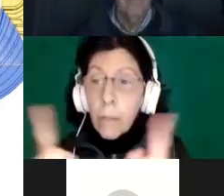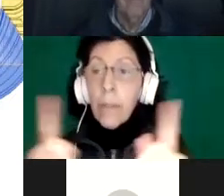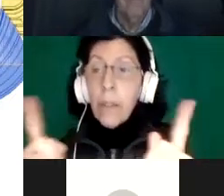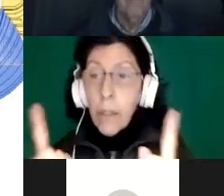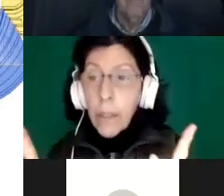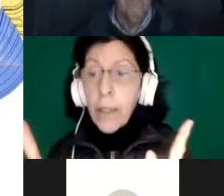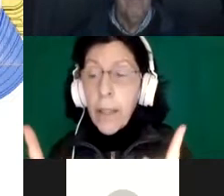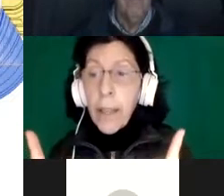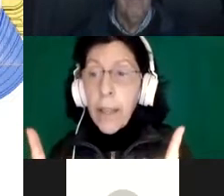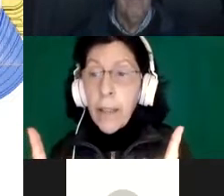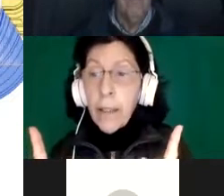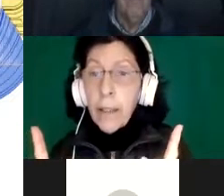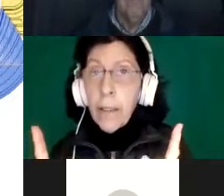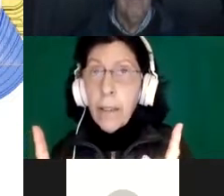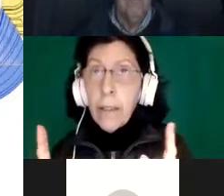relação